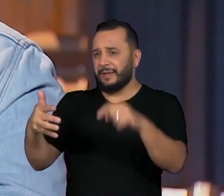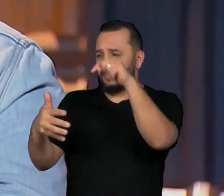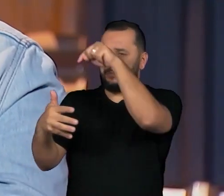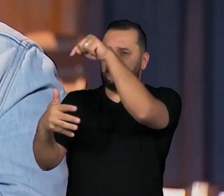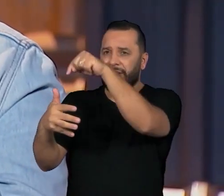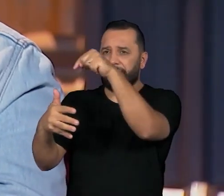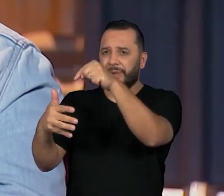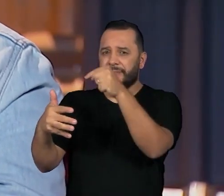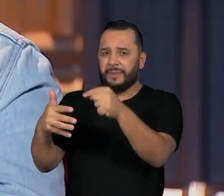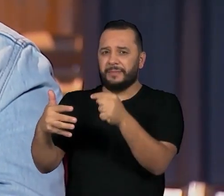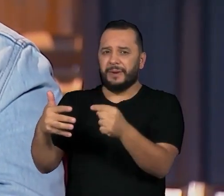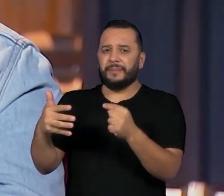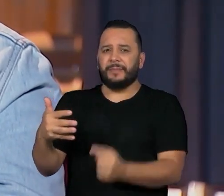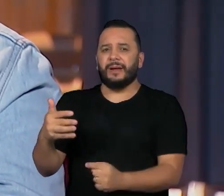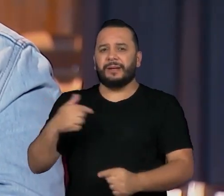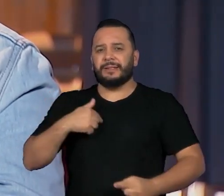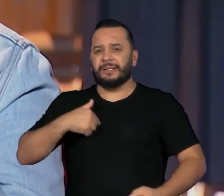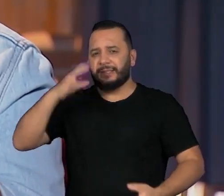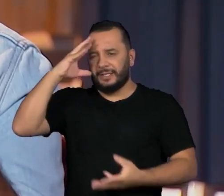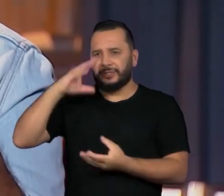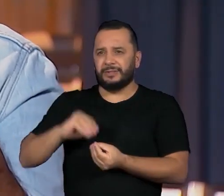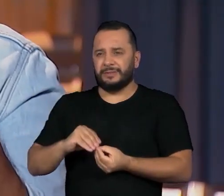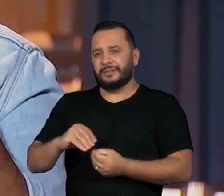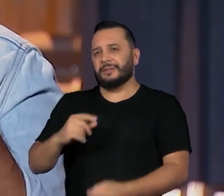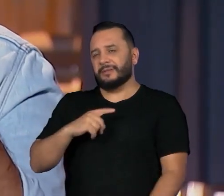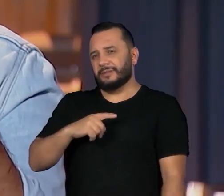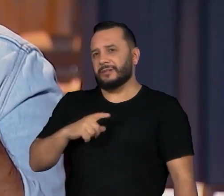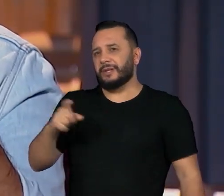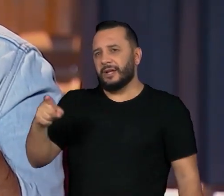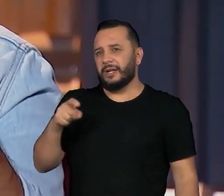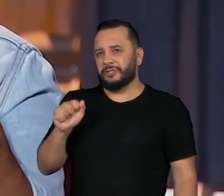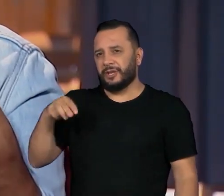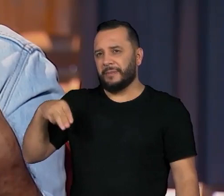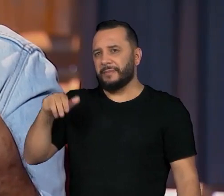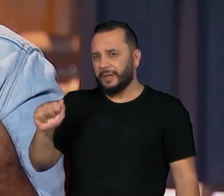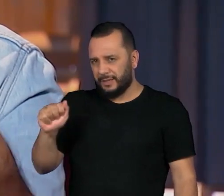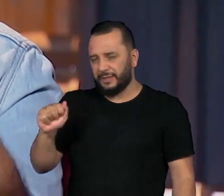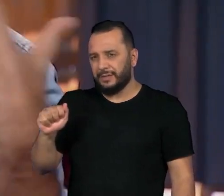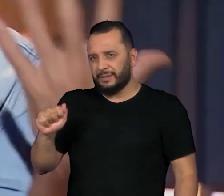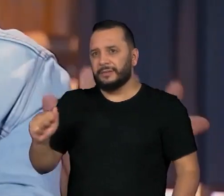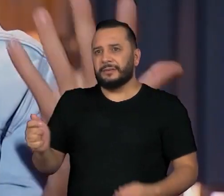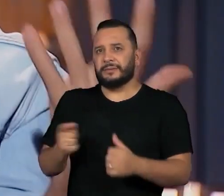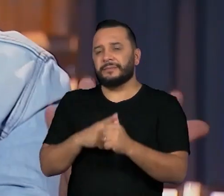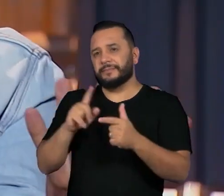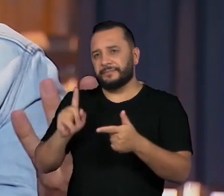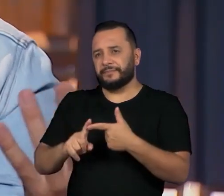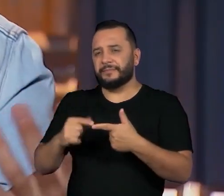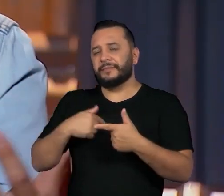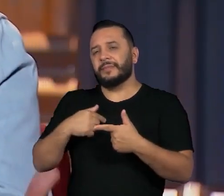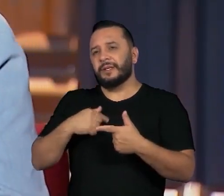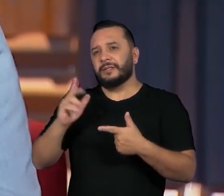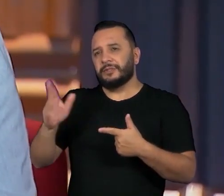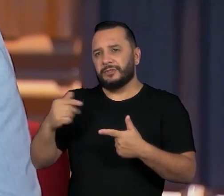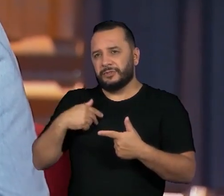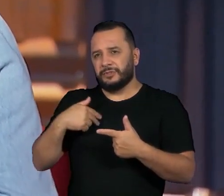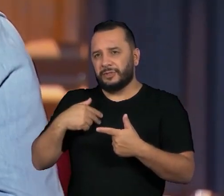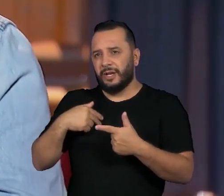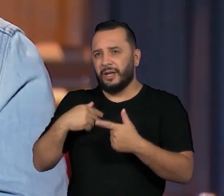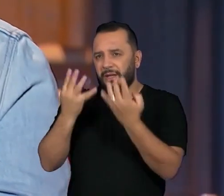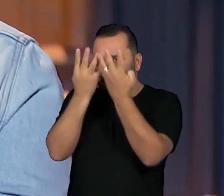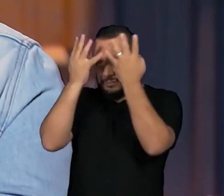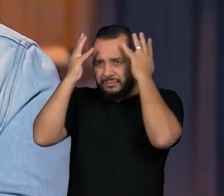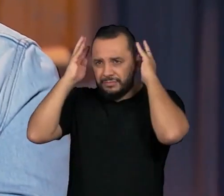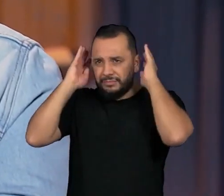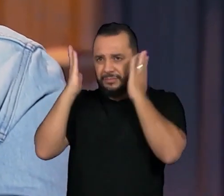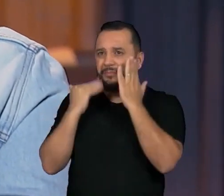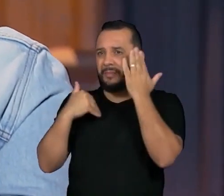compreendidos e o shamans pageis essas pessoas de que são de conhecimento de Sabedoria em tantas culturas diferentes